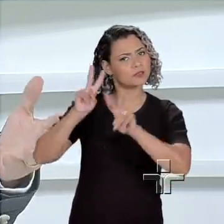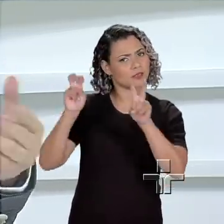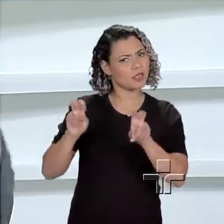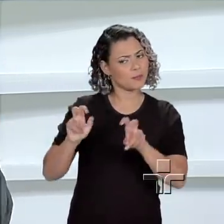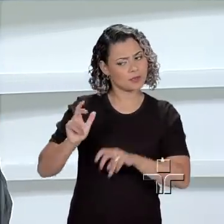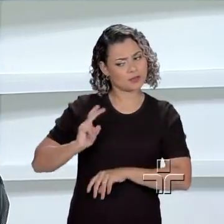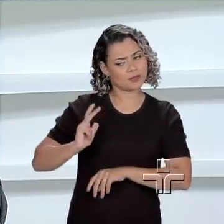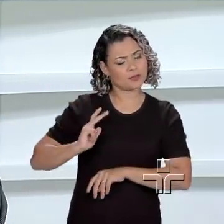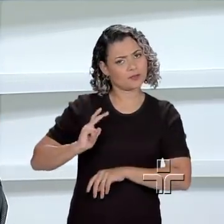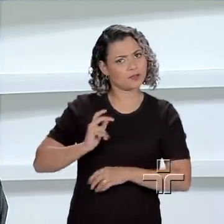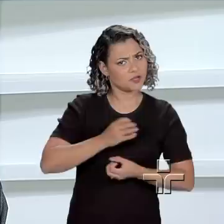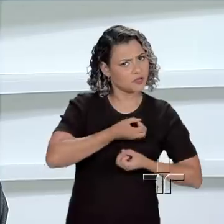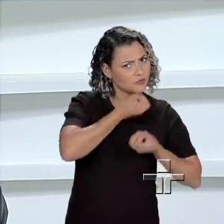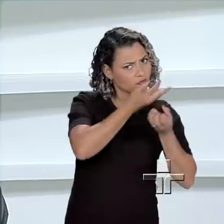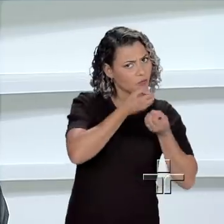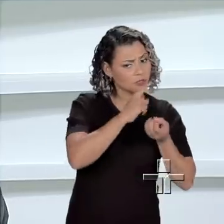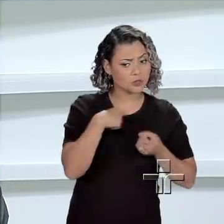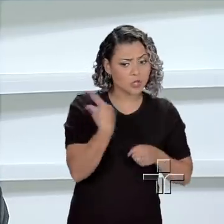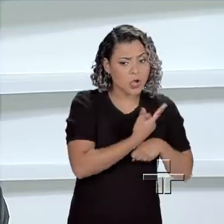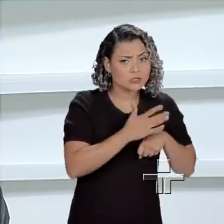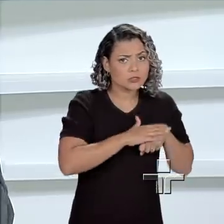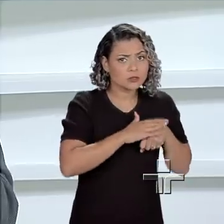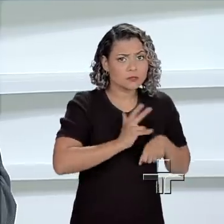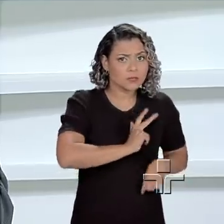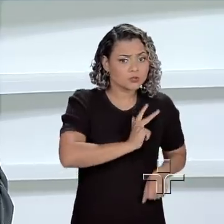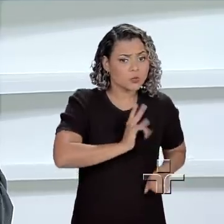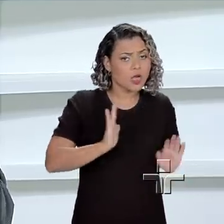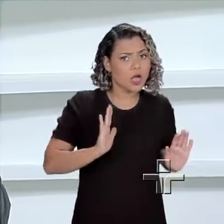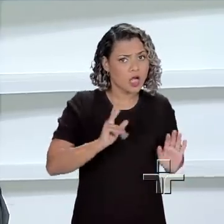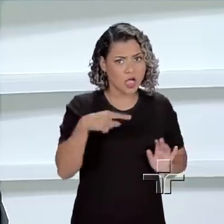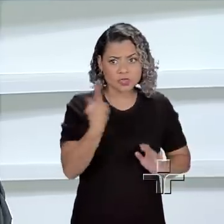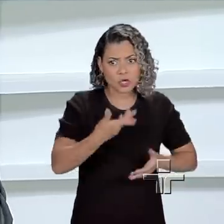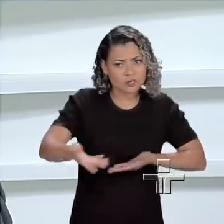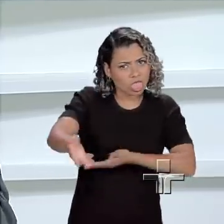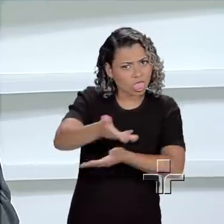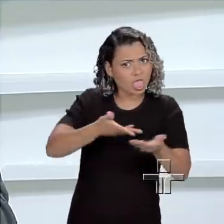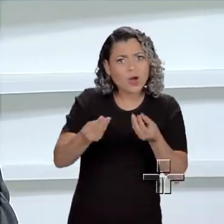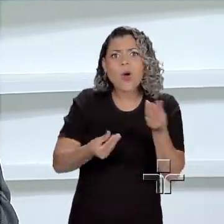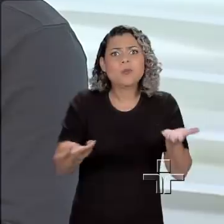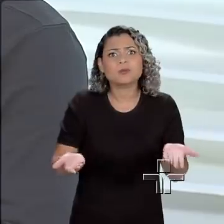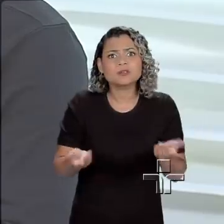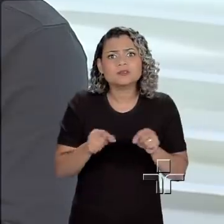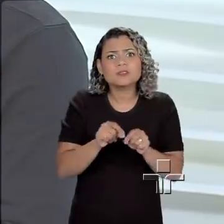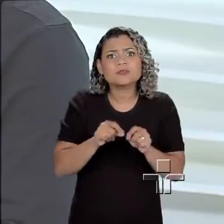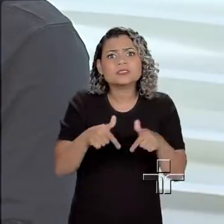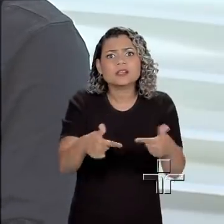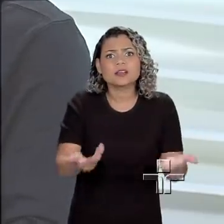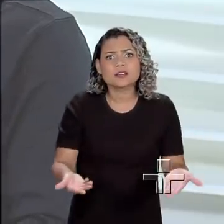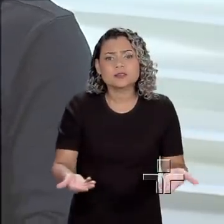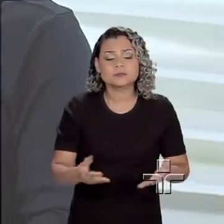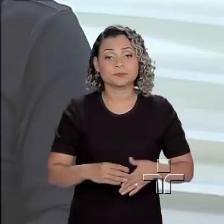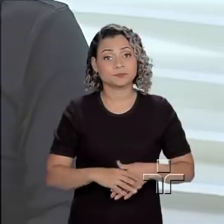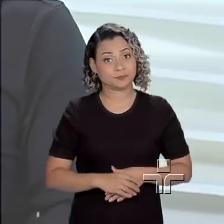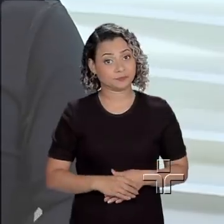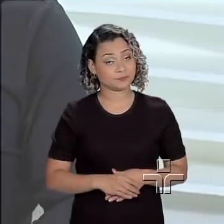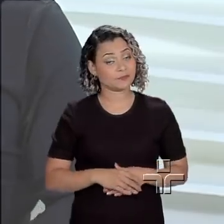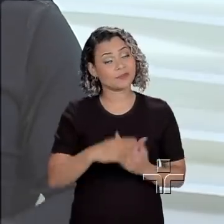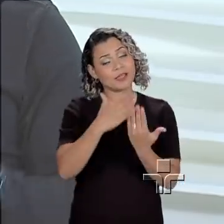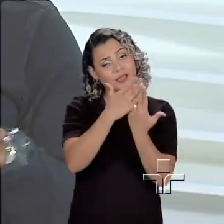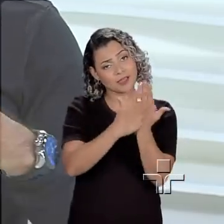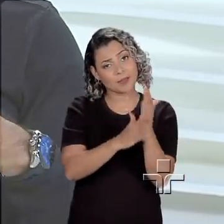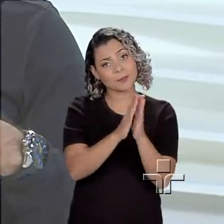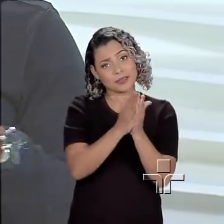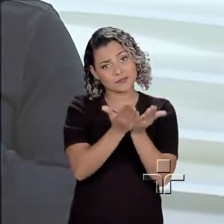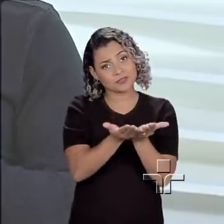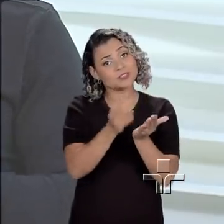os dados também são nossos e a gente vai ter que negociar isso. Como é que vai ser isso? Olha, essa capa eu acho que é fundamental